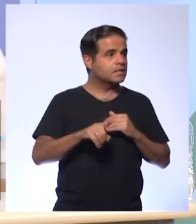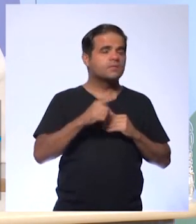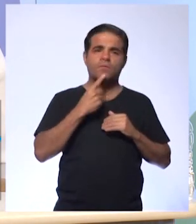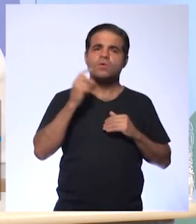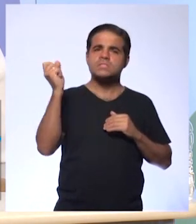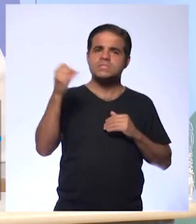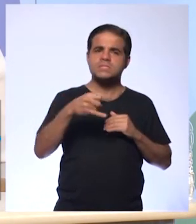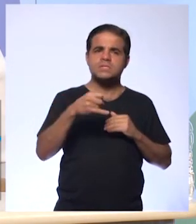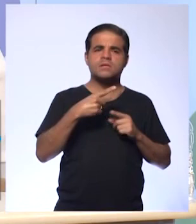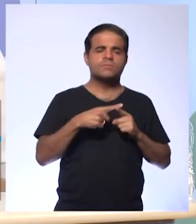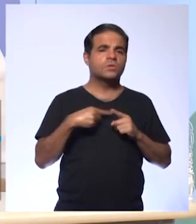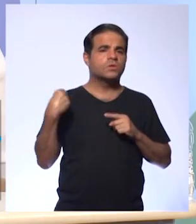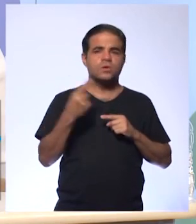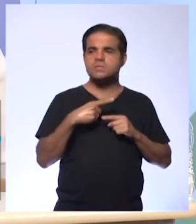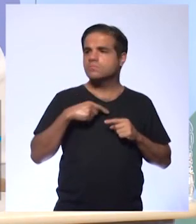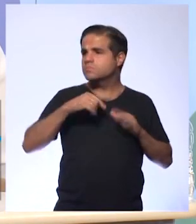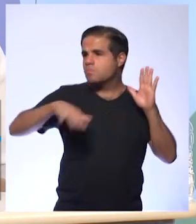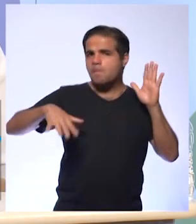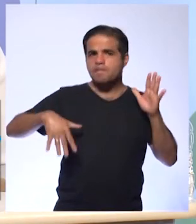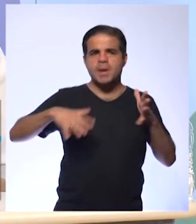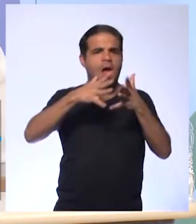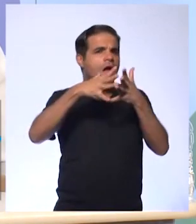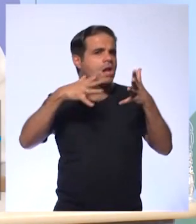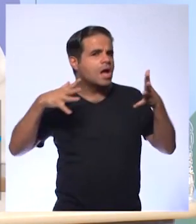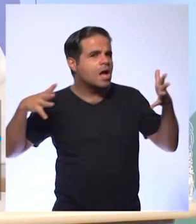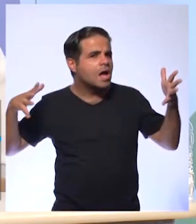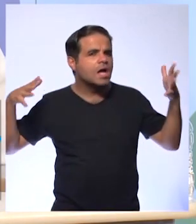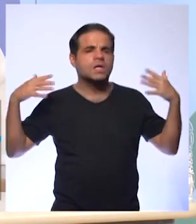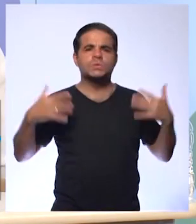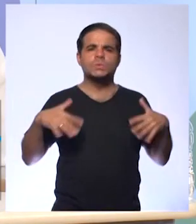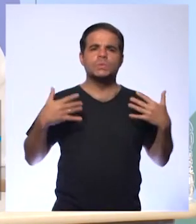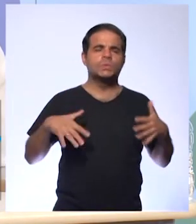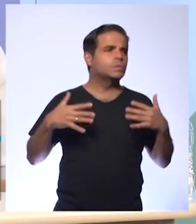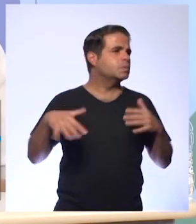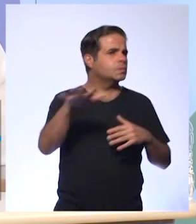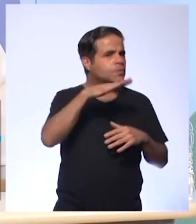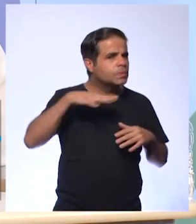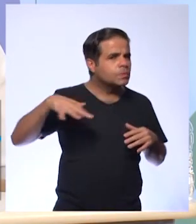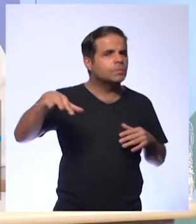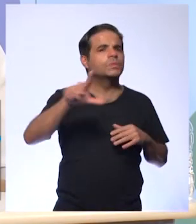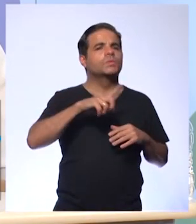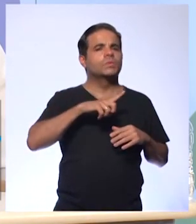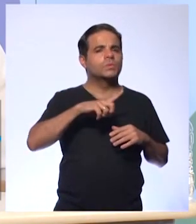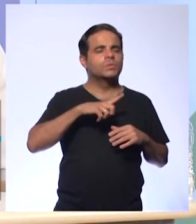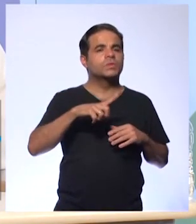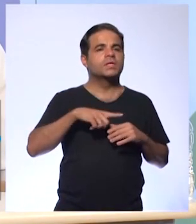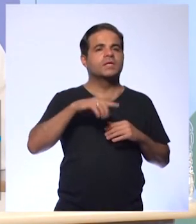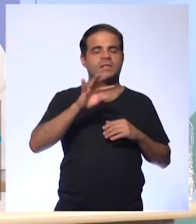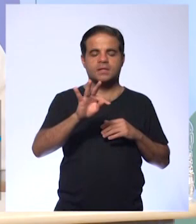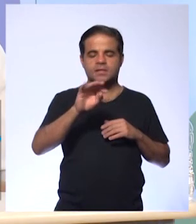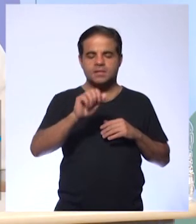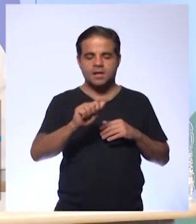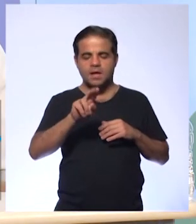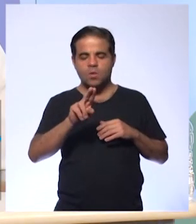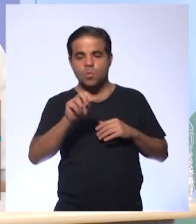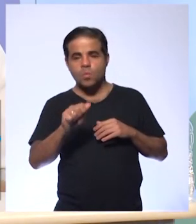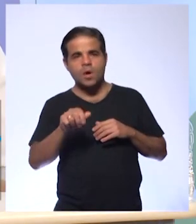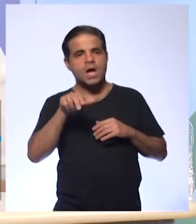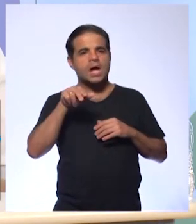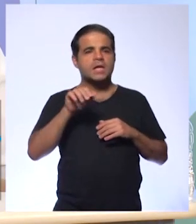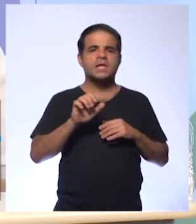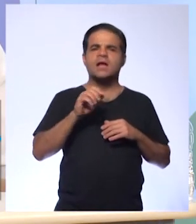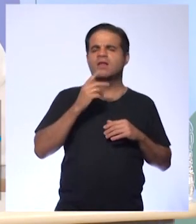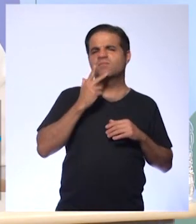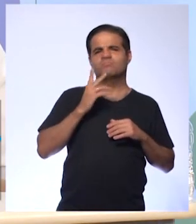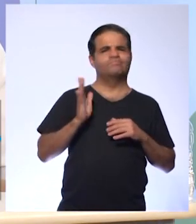porque nós temos grandes praias, né, uma grande faixa de litoral aí. A Tauane disse que sim, mas